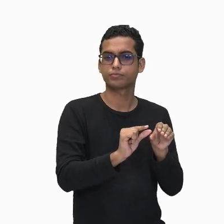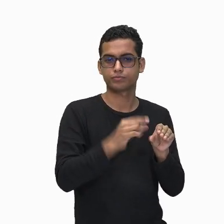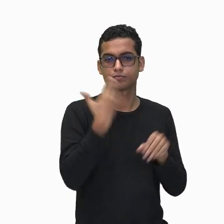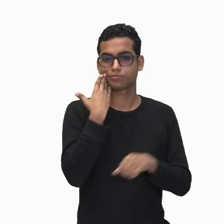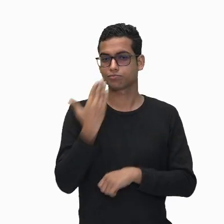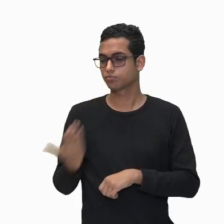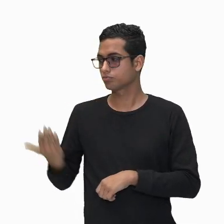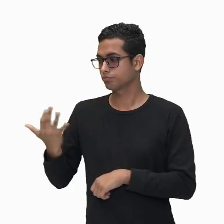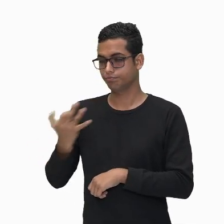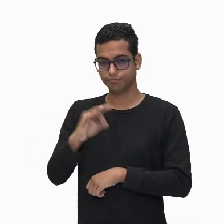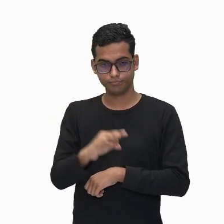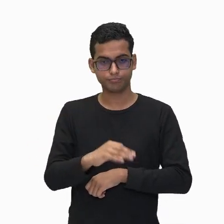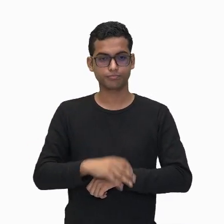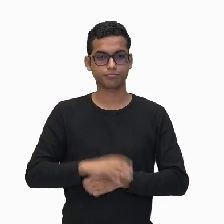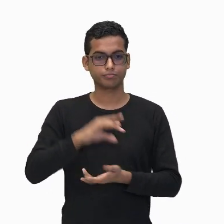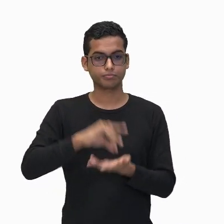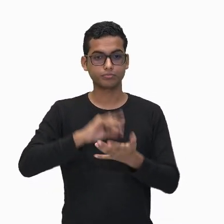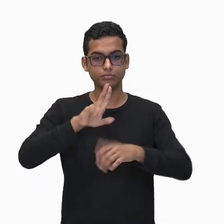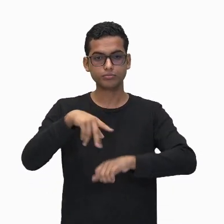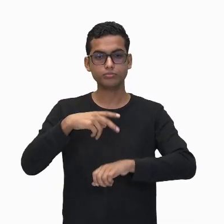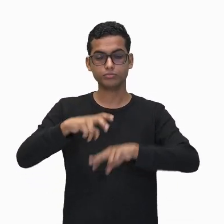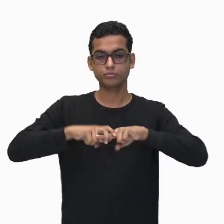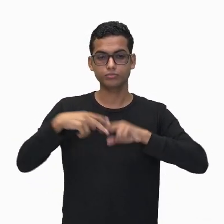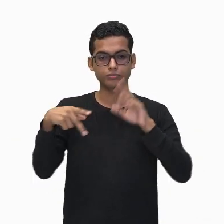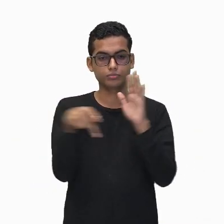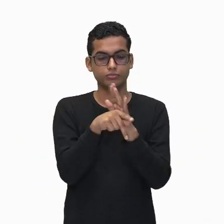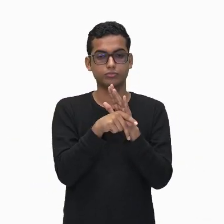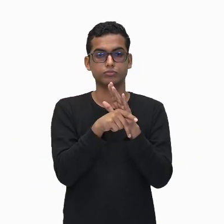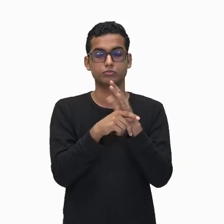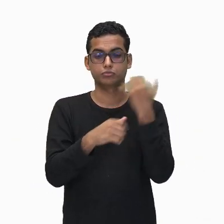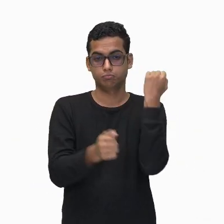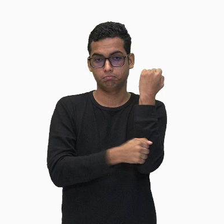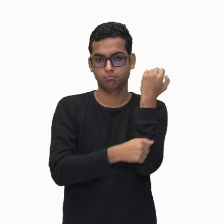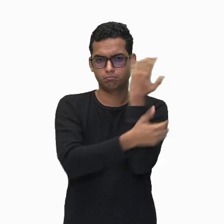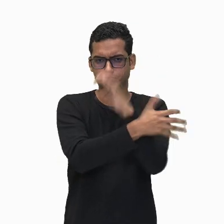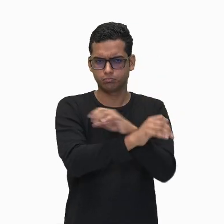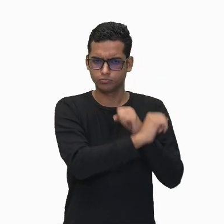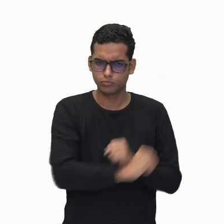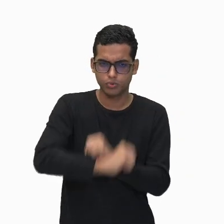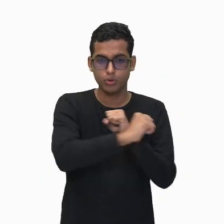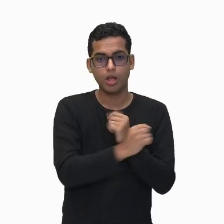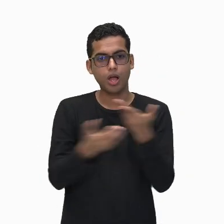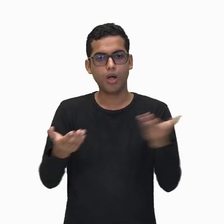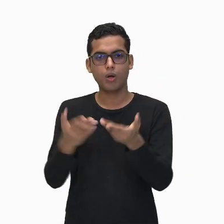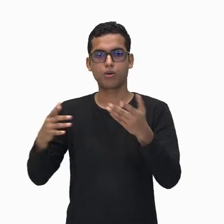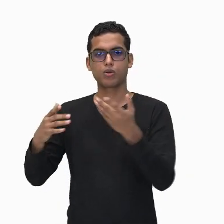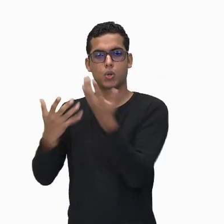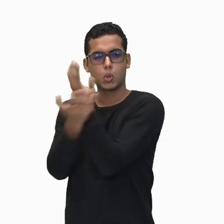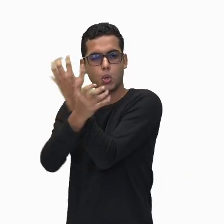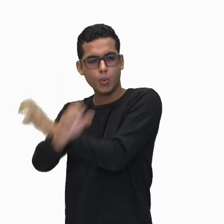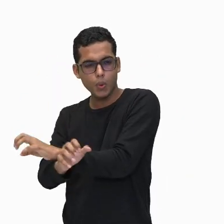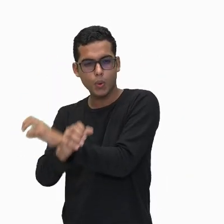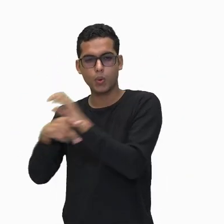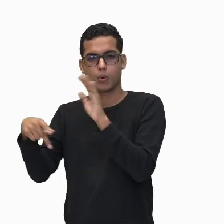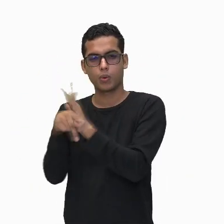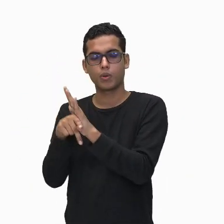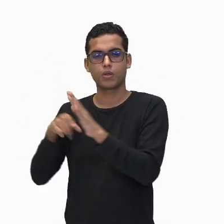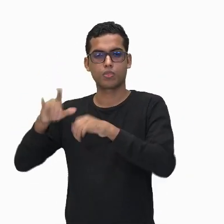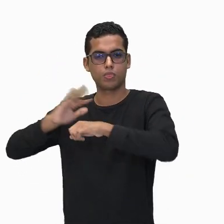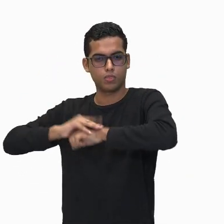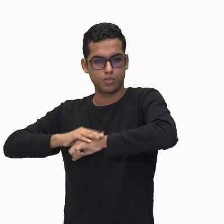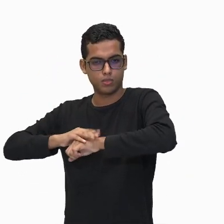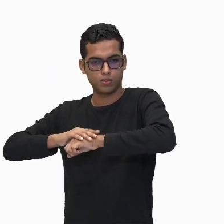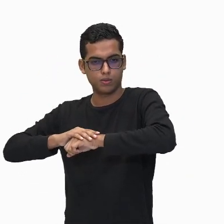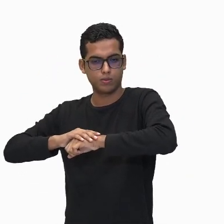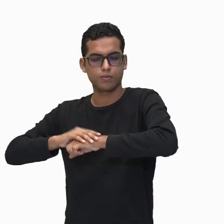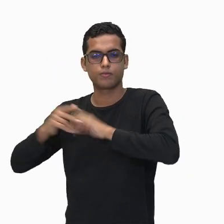são menores, o que faz com que o nosso osso ele fique mais fortalecido. Agora, um osso osteoporótico, ele já apresenta